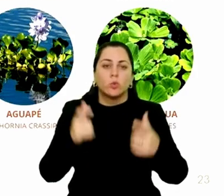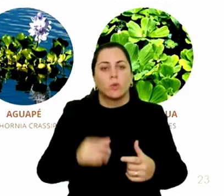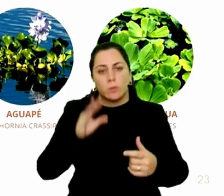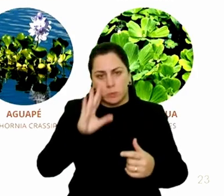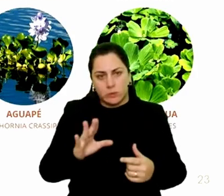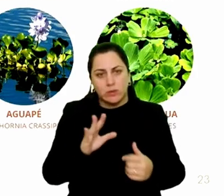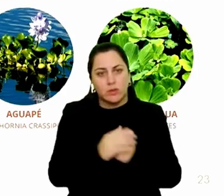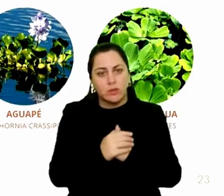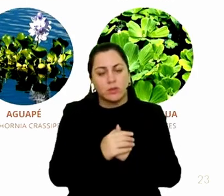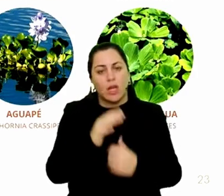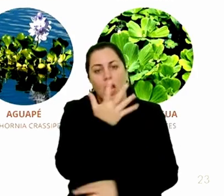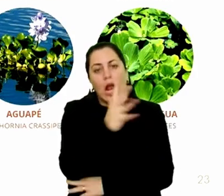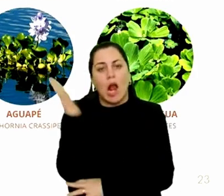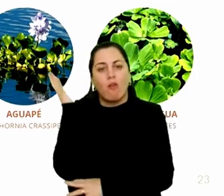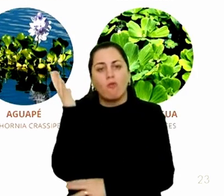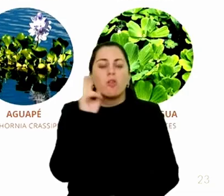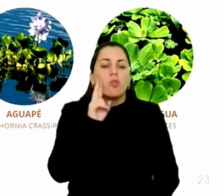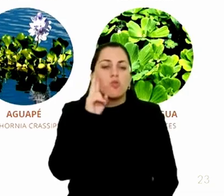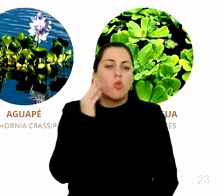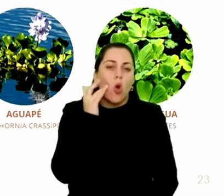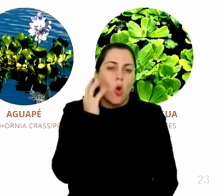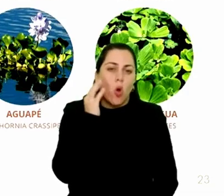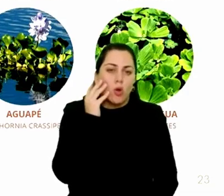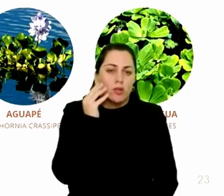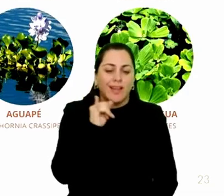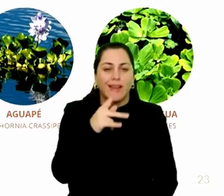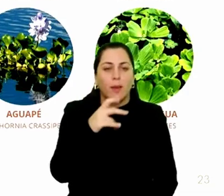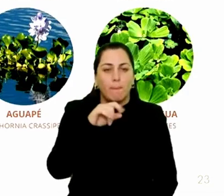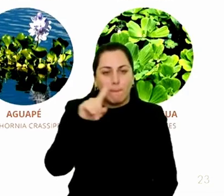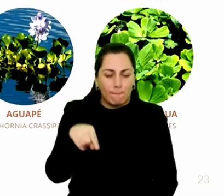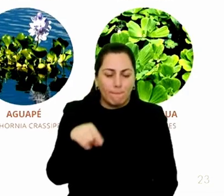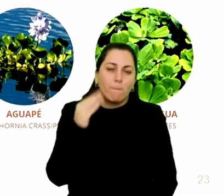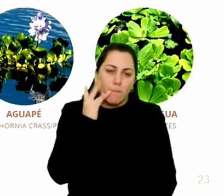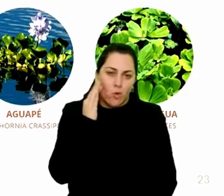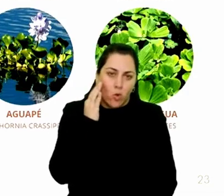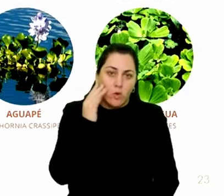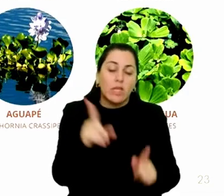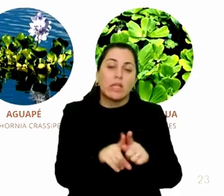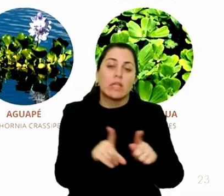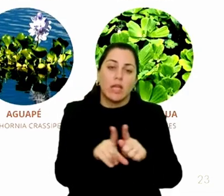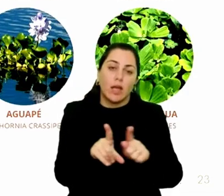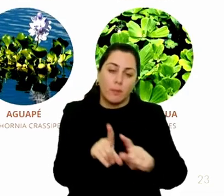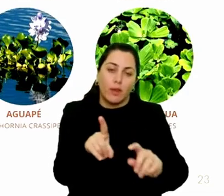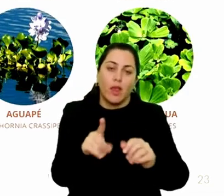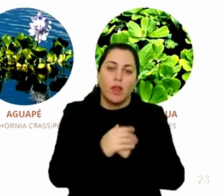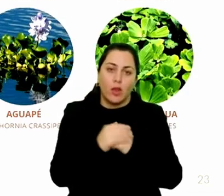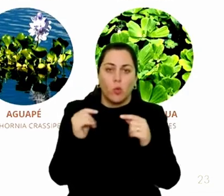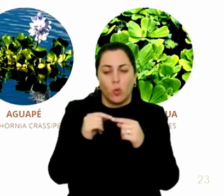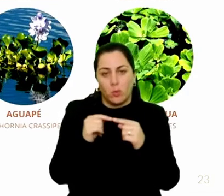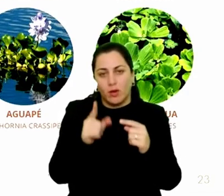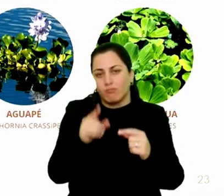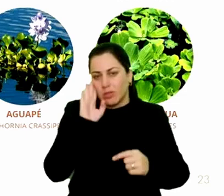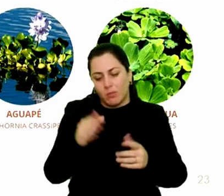central de árvores rosas, que seria, no caso, o ipê rosa, para criar um percurso, mais um atrativo também para esse percurso